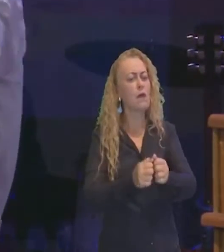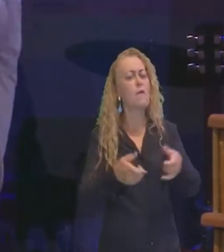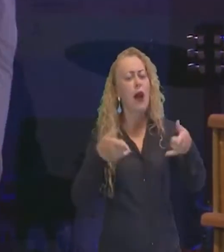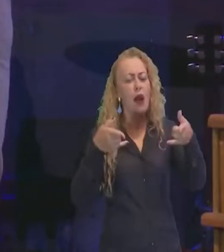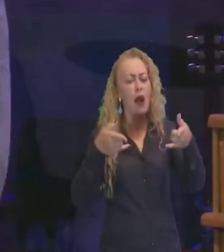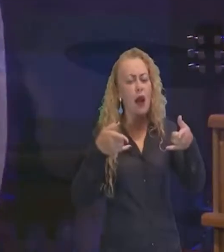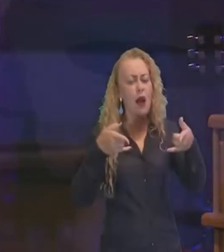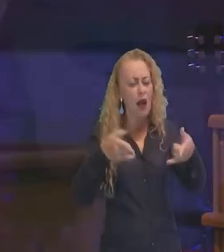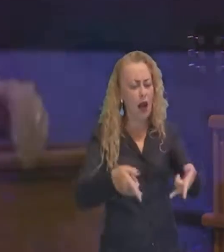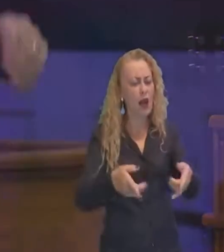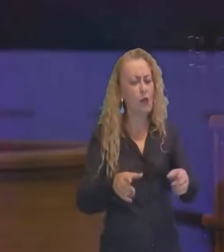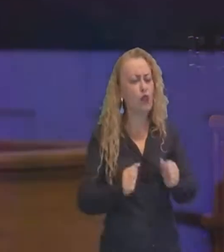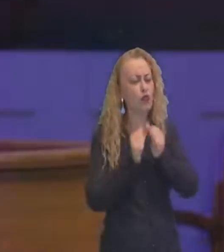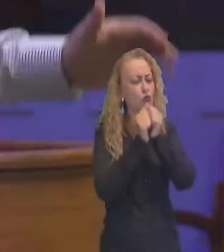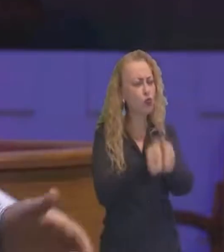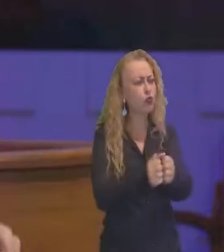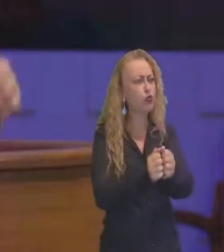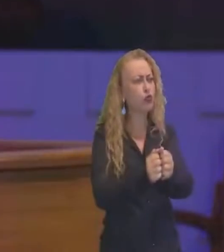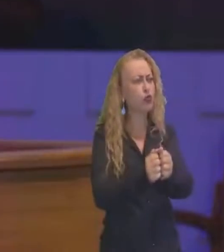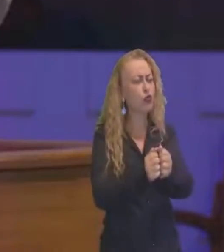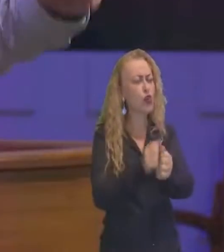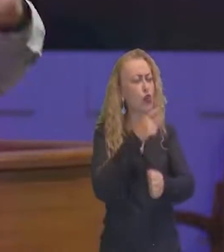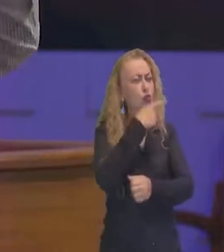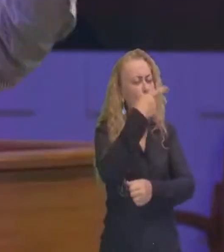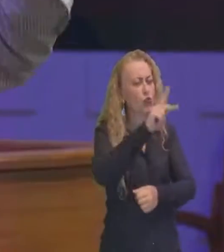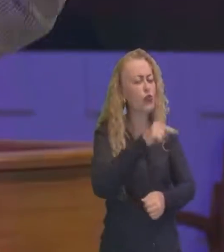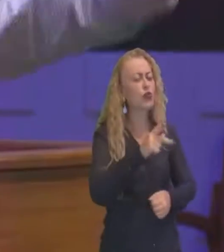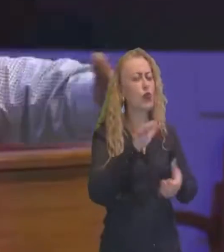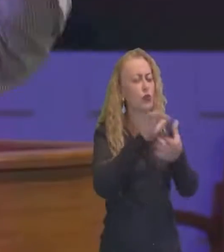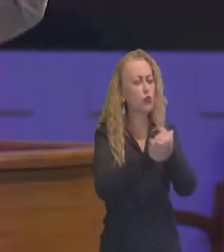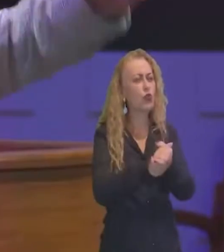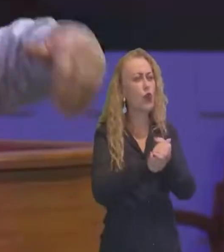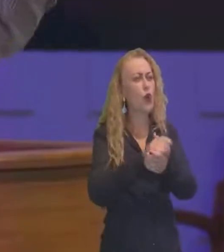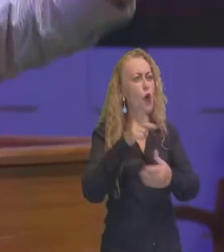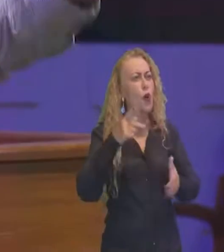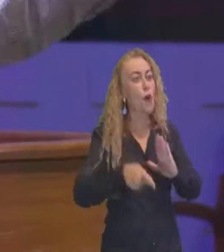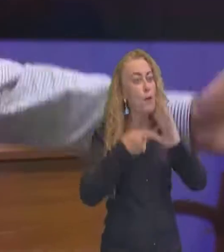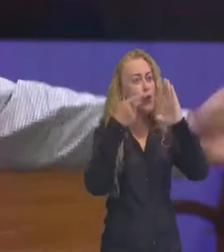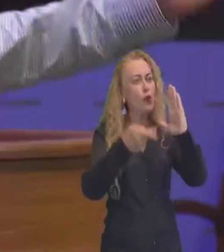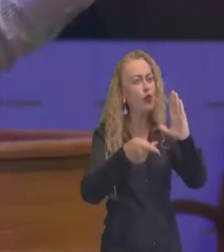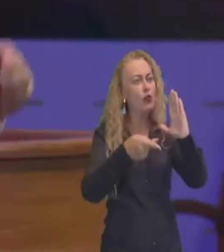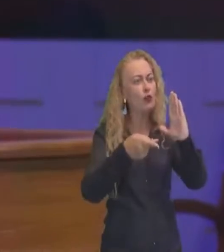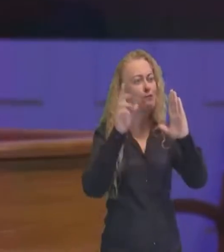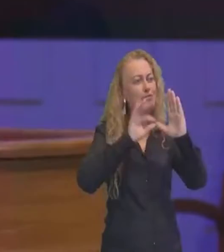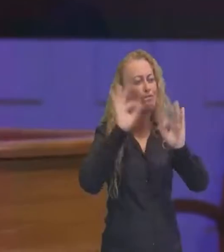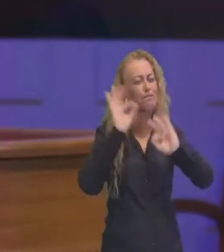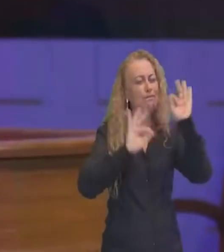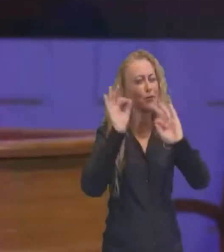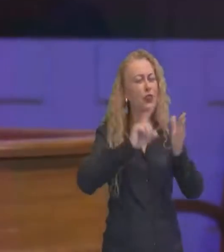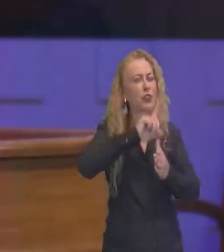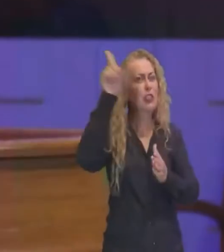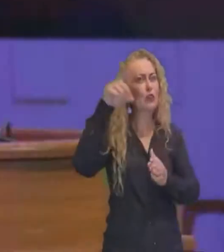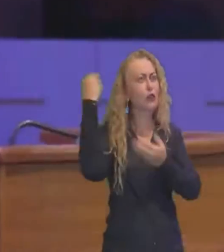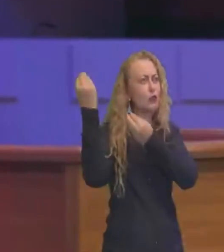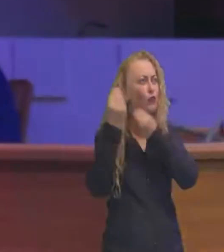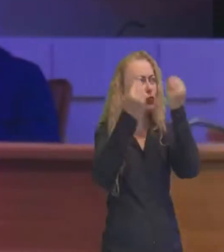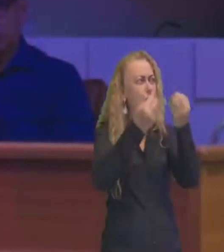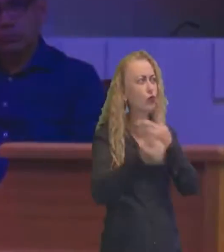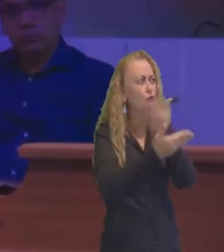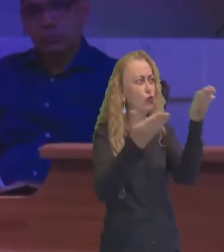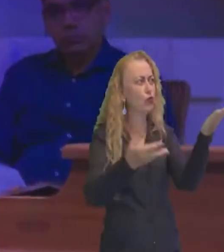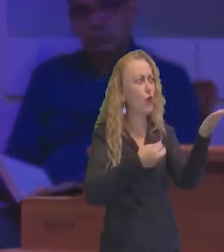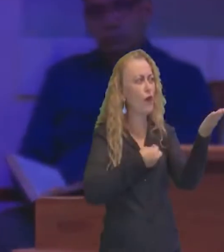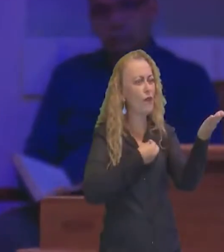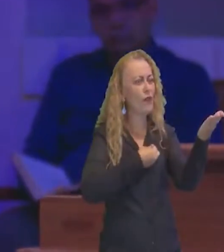voltar a ter a sua vida conjugal com a sua esposa, porque esse é o projeto, o plano de Deus para a sua vida,